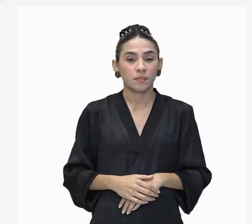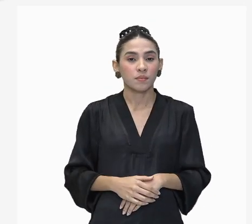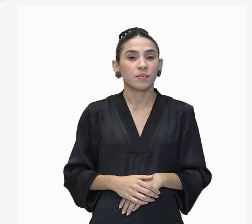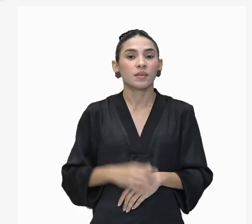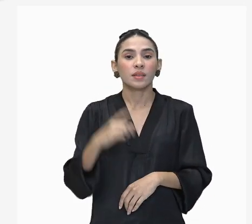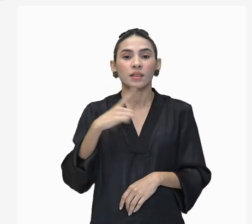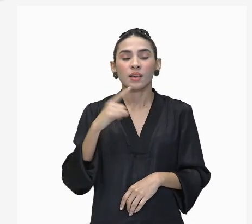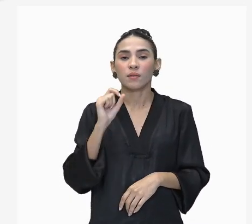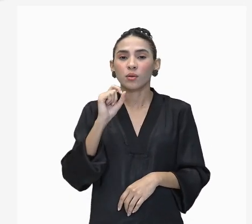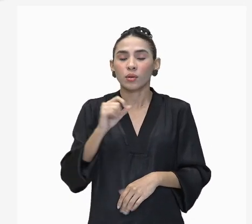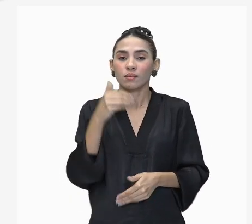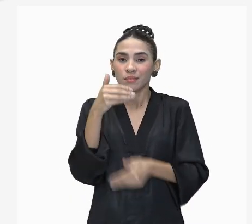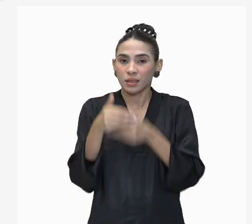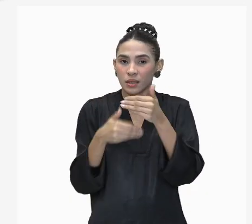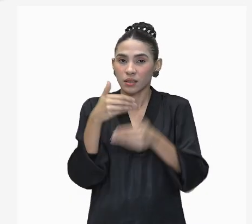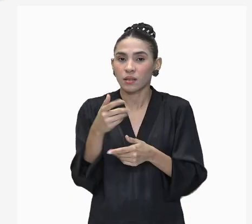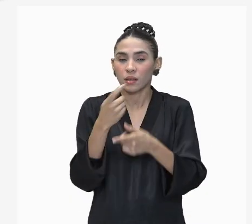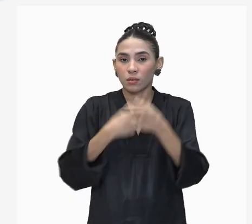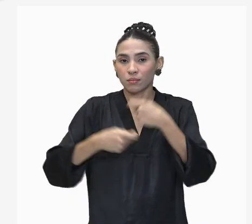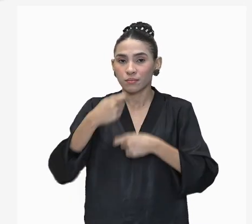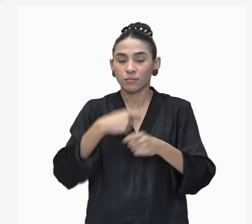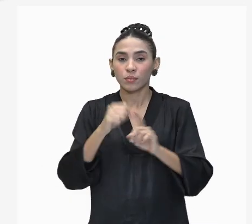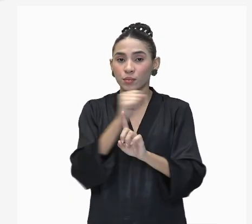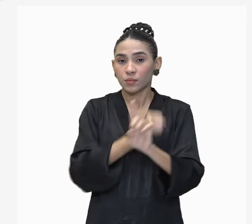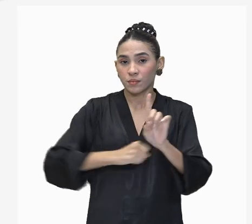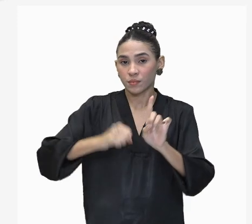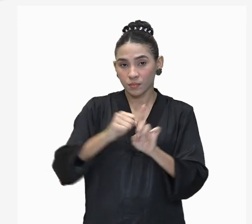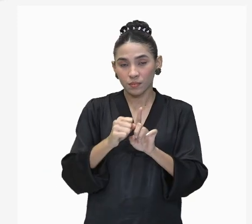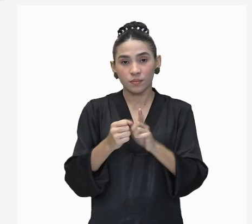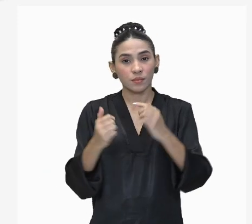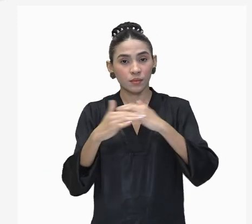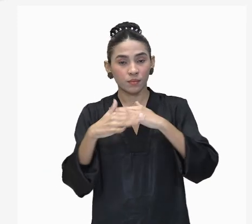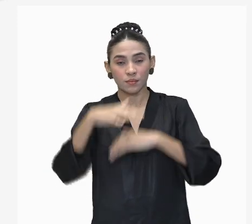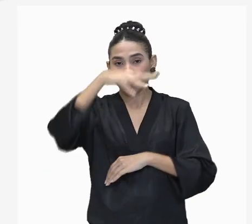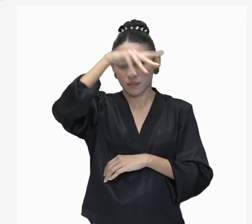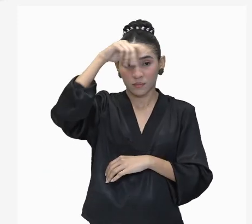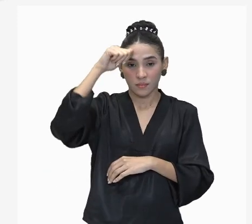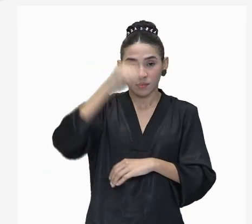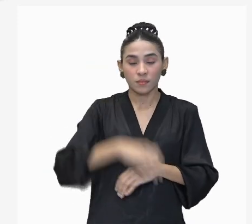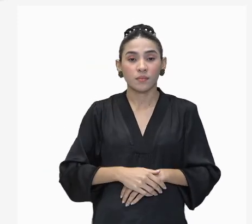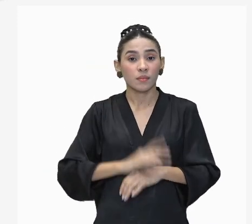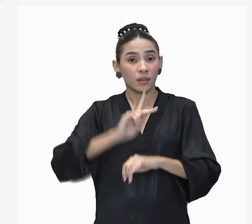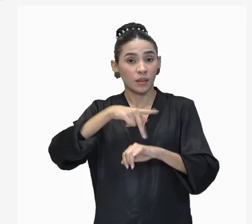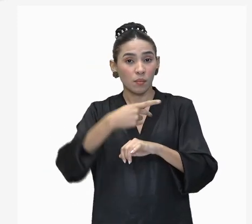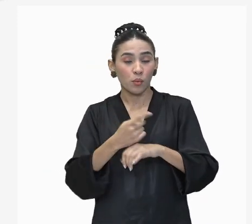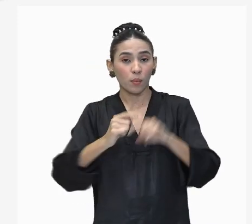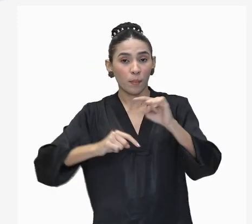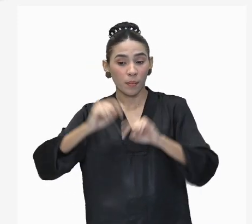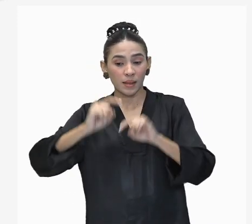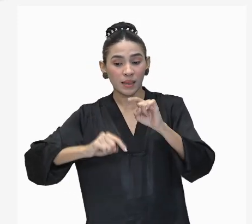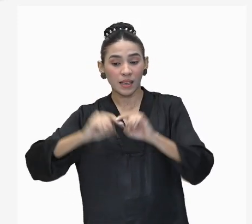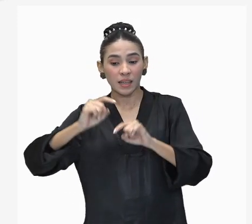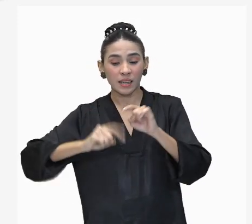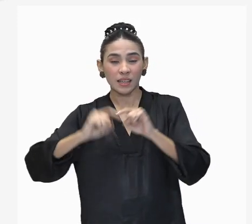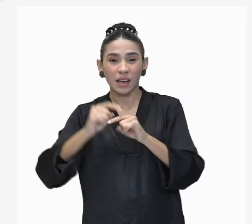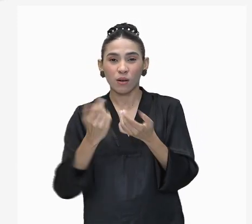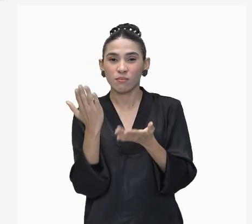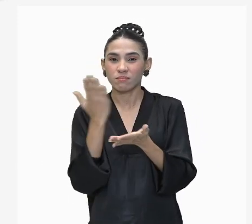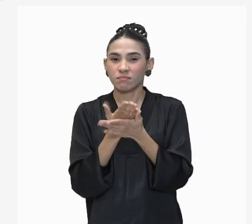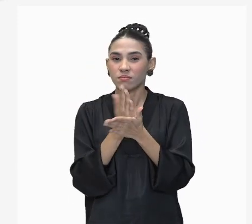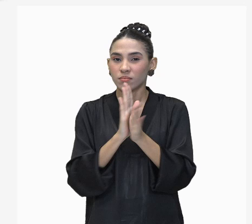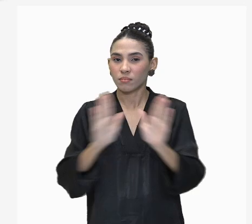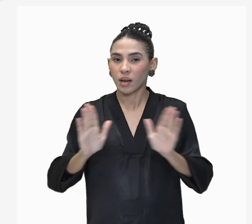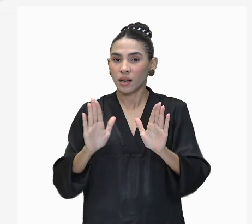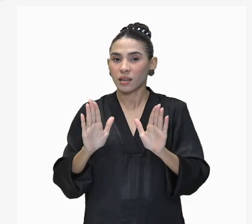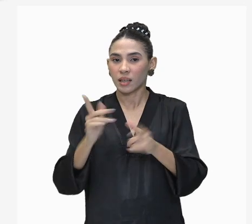um boom, né, um desenvolvimento econômico, social na cidade de Manaus. Quando esse produto ele cai em decadência, que é justamente a